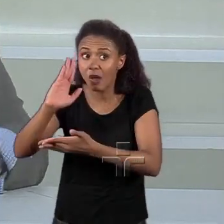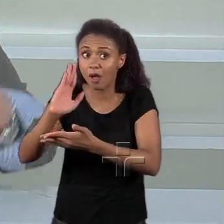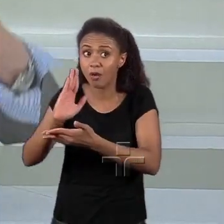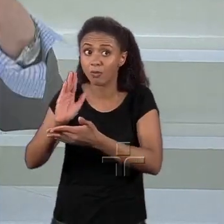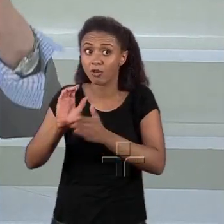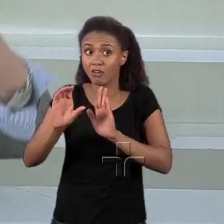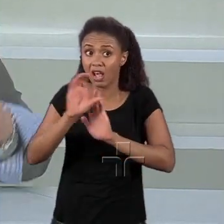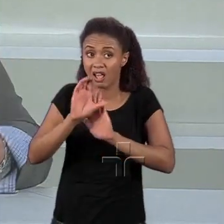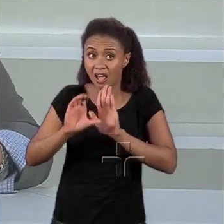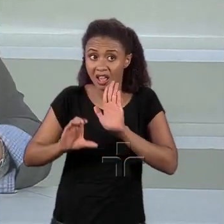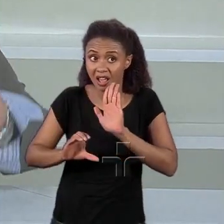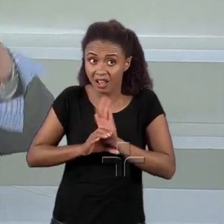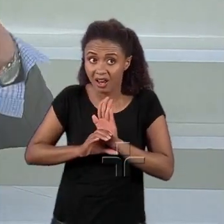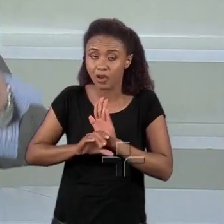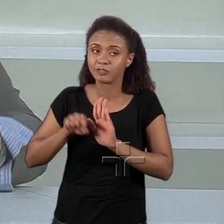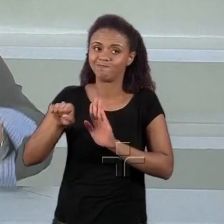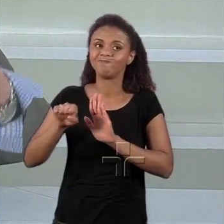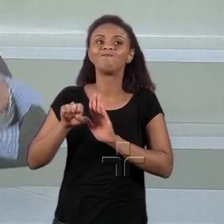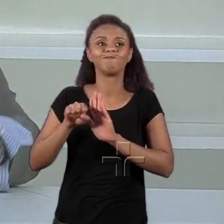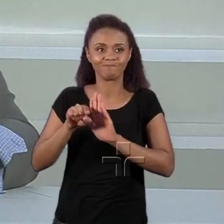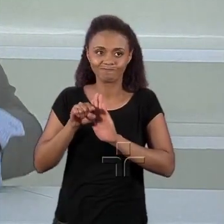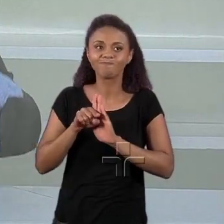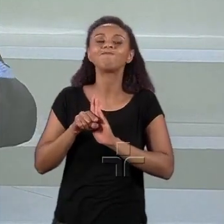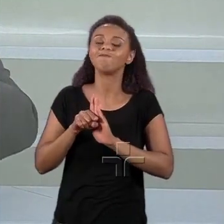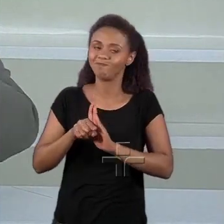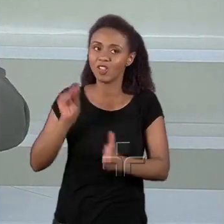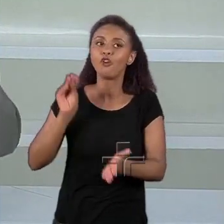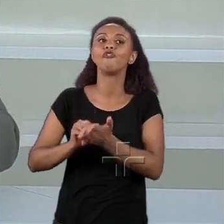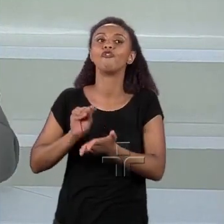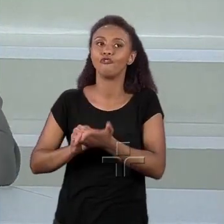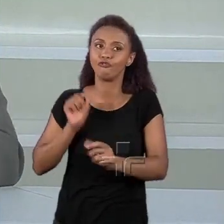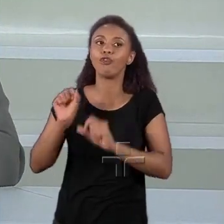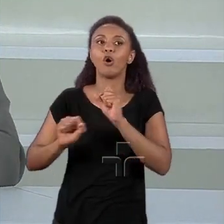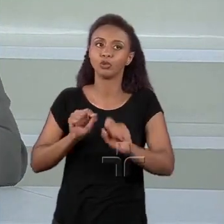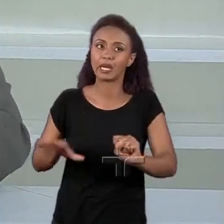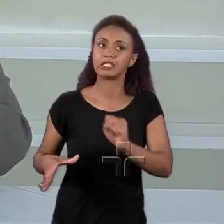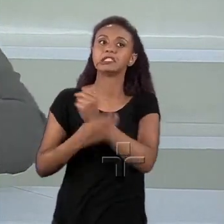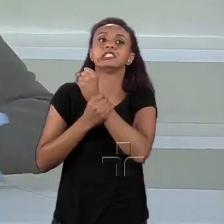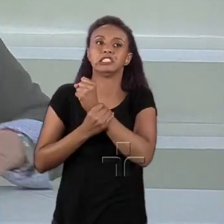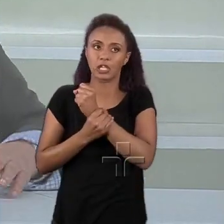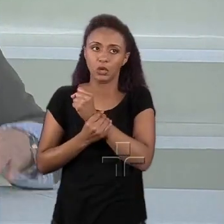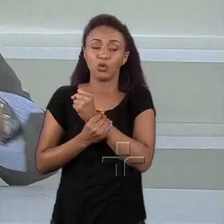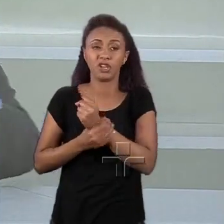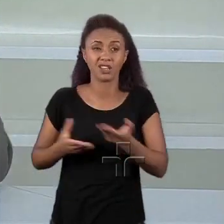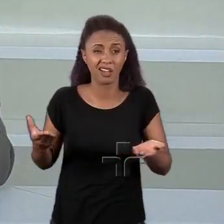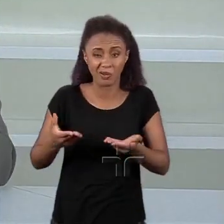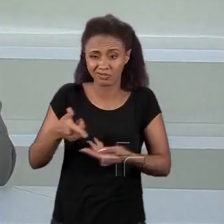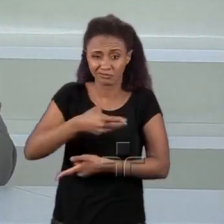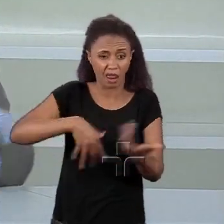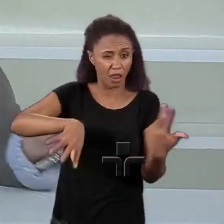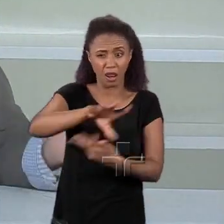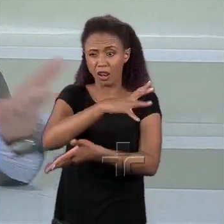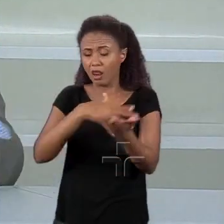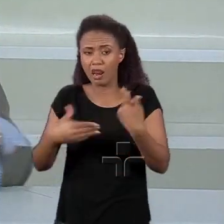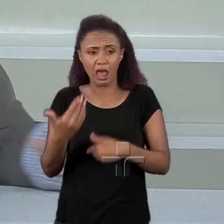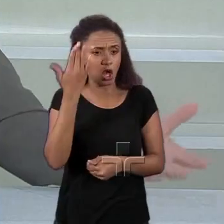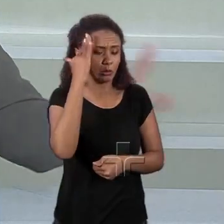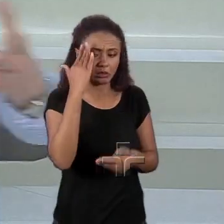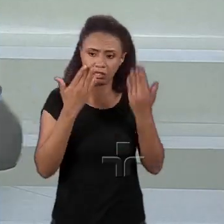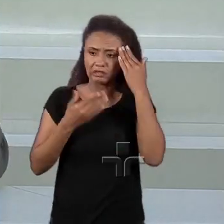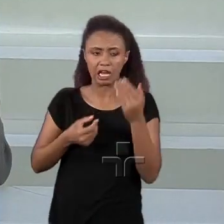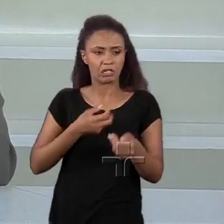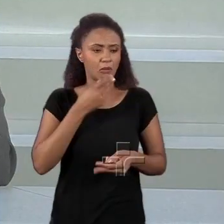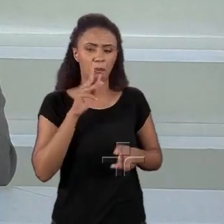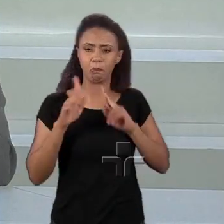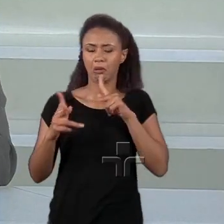desserviço à segurança política institucional e ao fortalecimento dos partidos políticos. Agora, essa bagunça, que ninguém se entende, como eu disse,